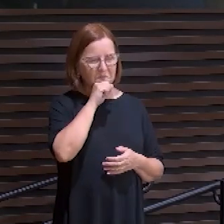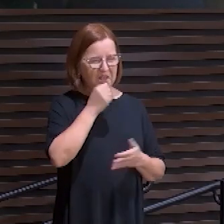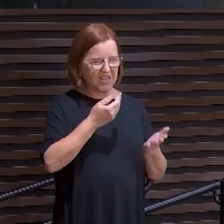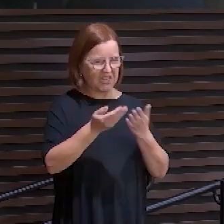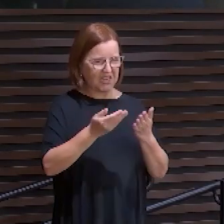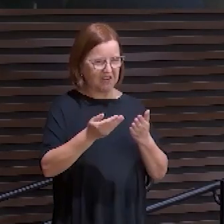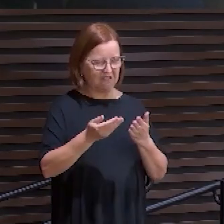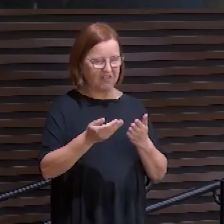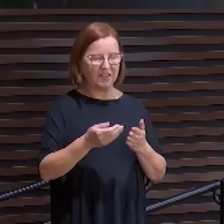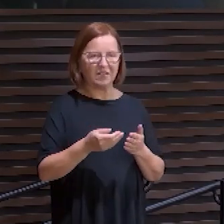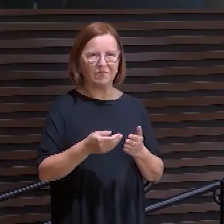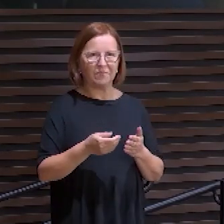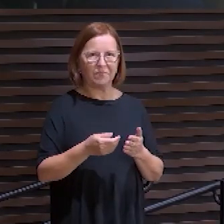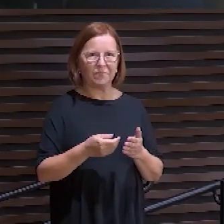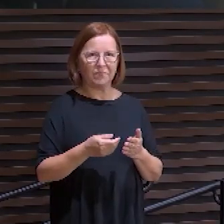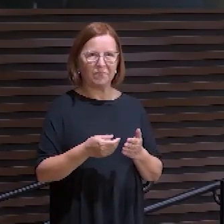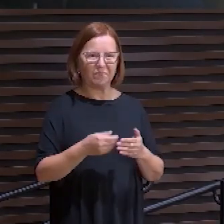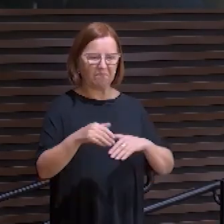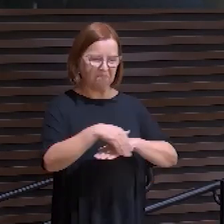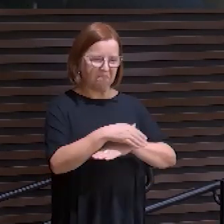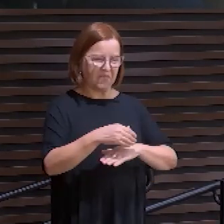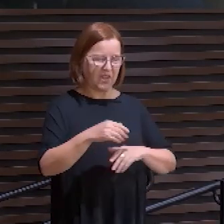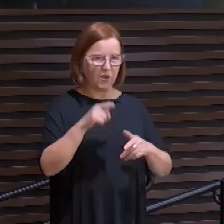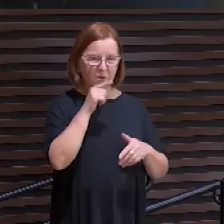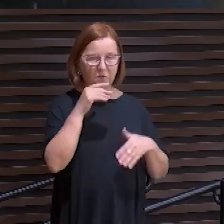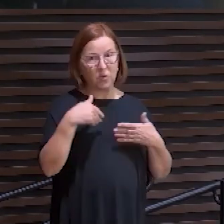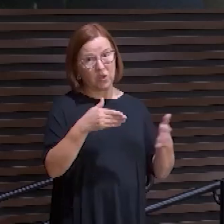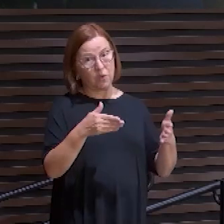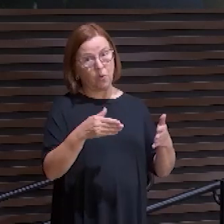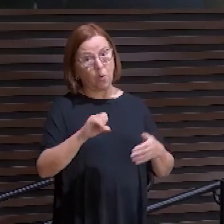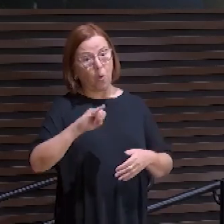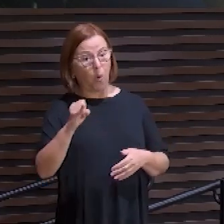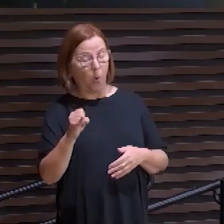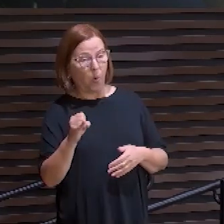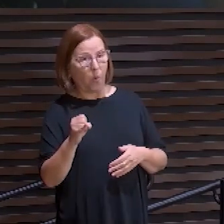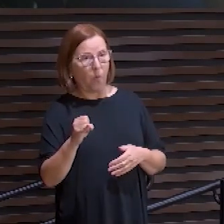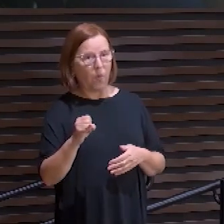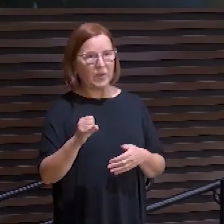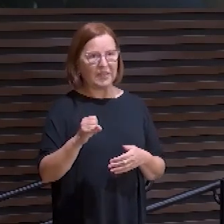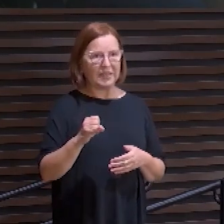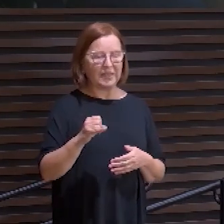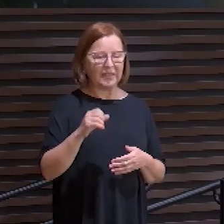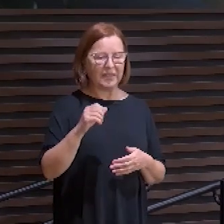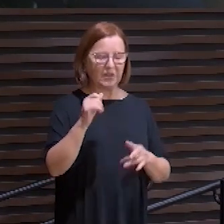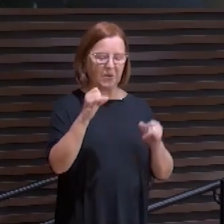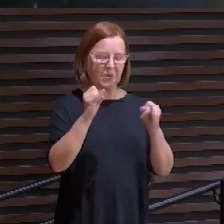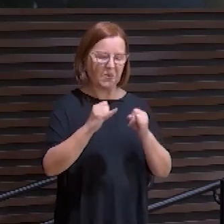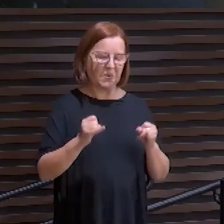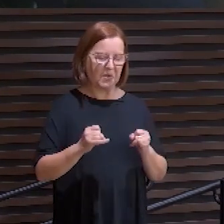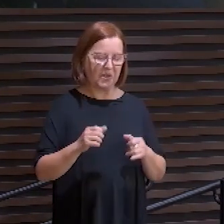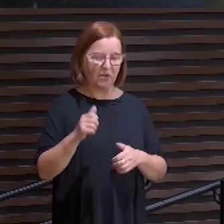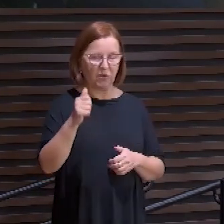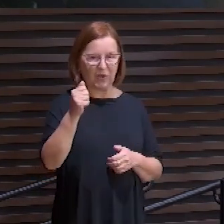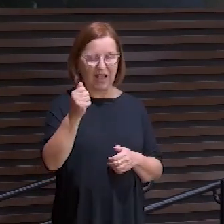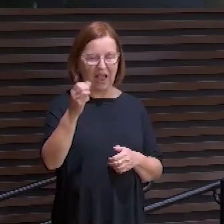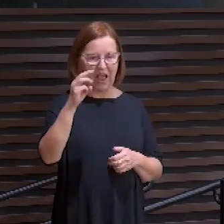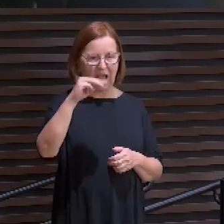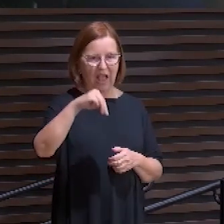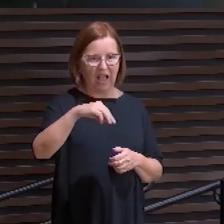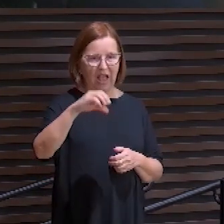Eufrates, ou se os deuses dos amorreus, em cuja terra habitais.